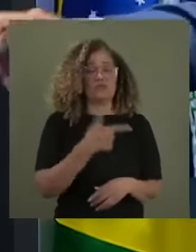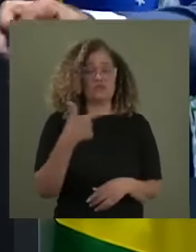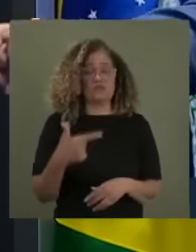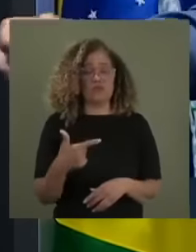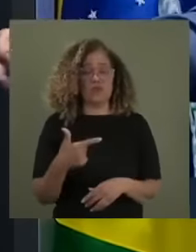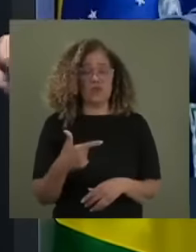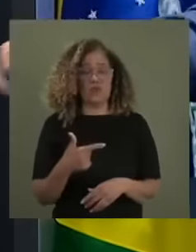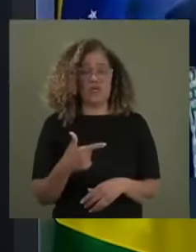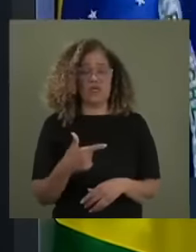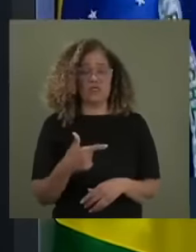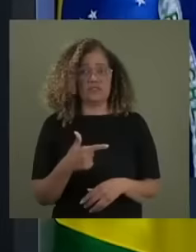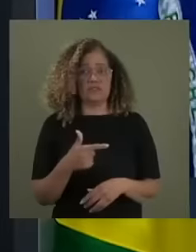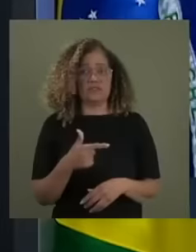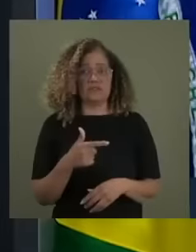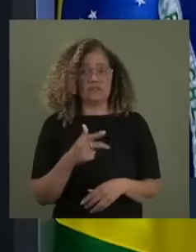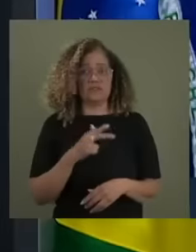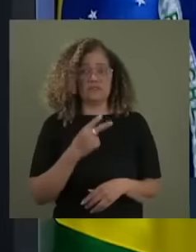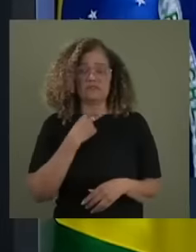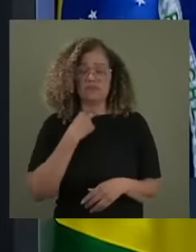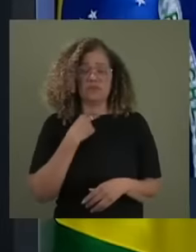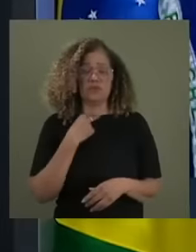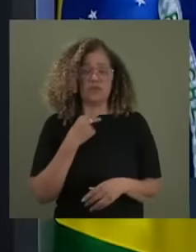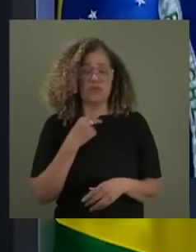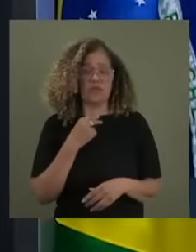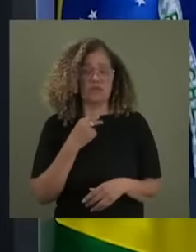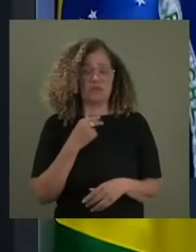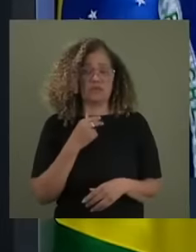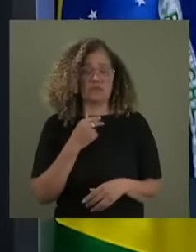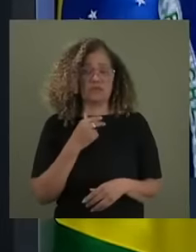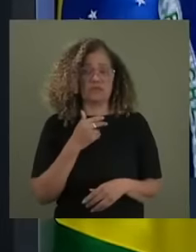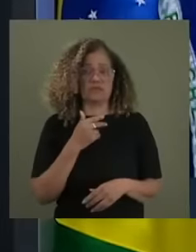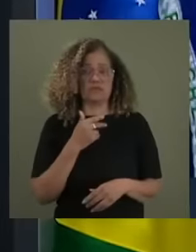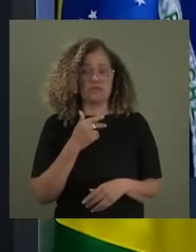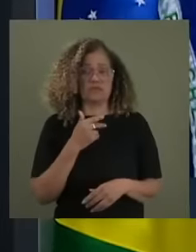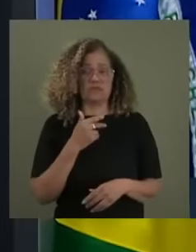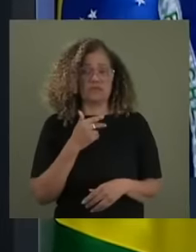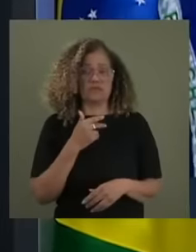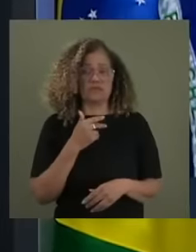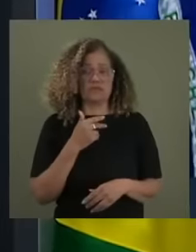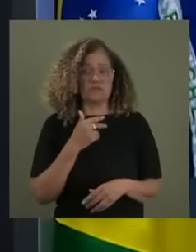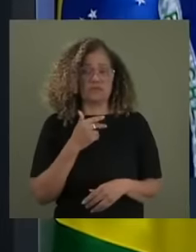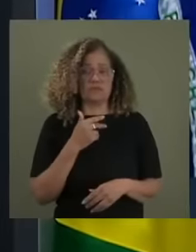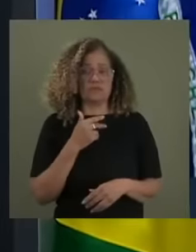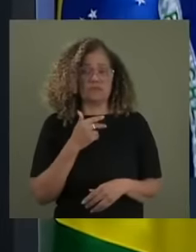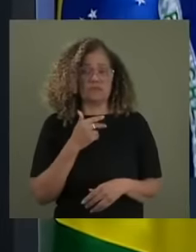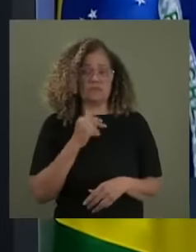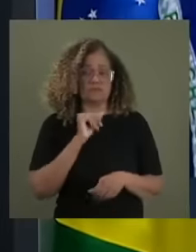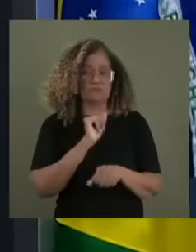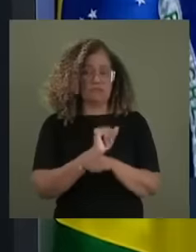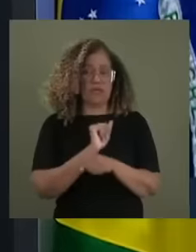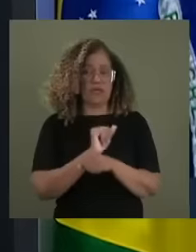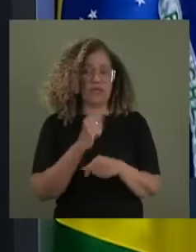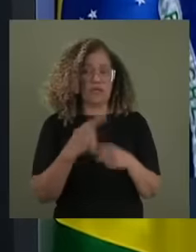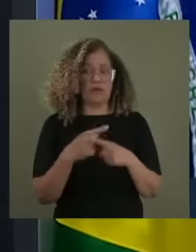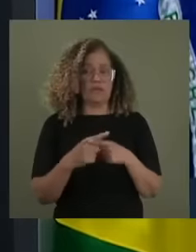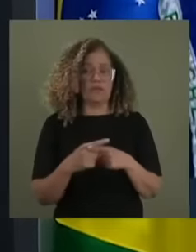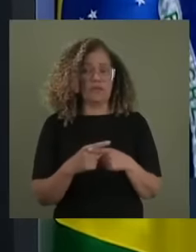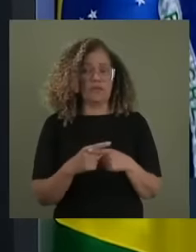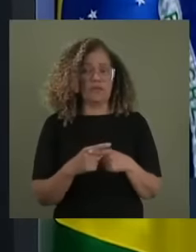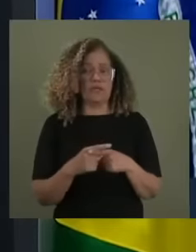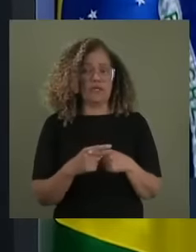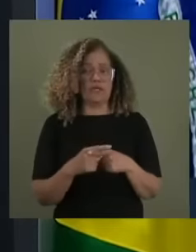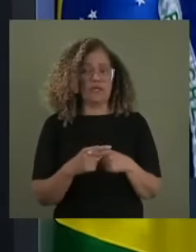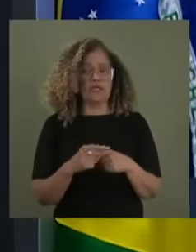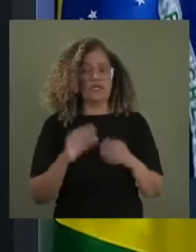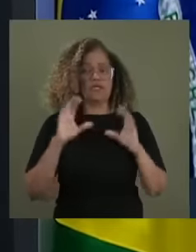tapar o sol com a peneira e esquecer o que aconteceu quando o tss comportou como o verdadeiro partido político